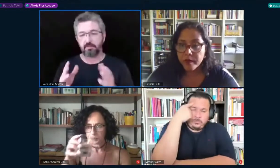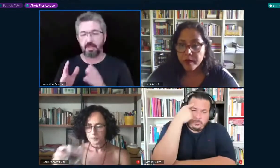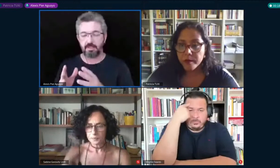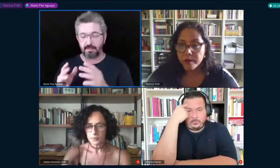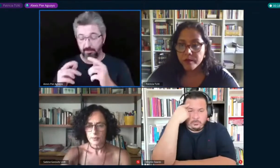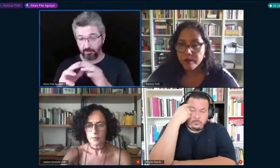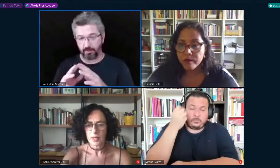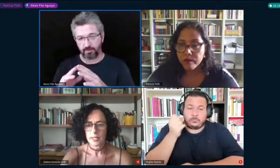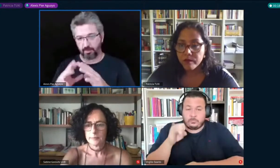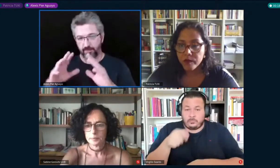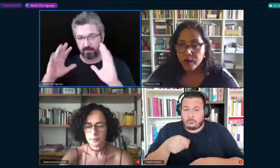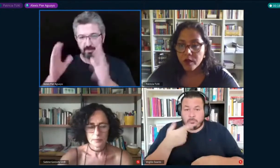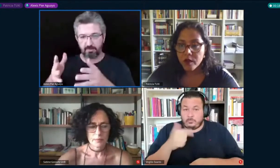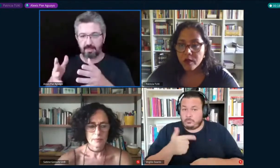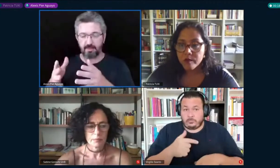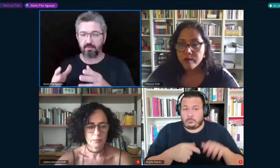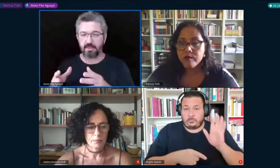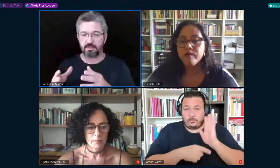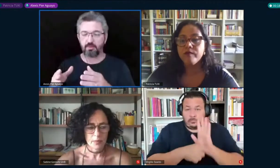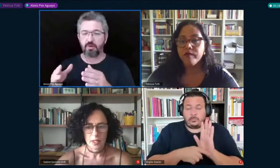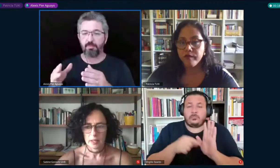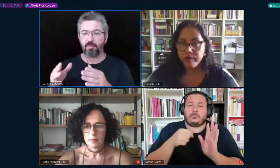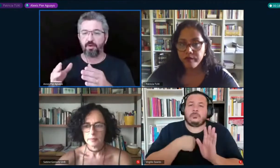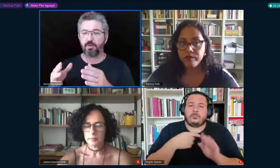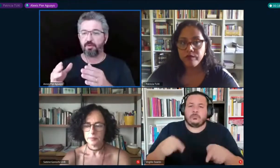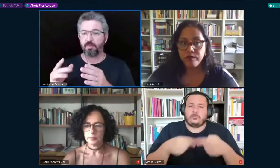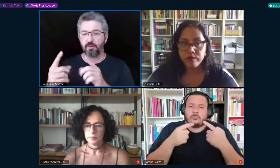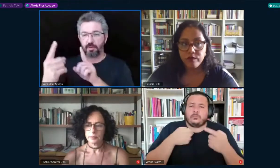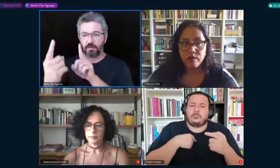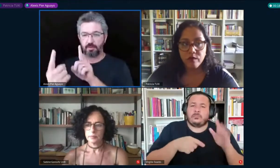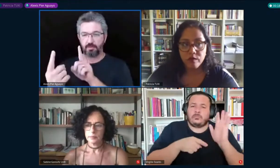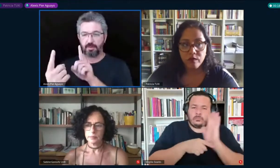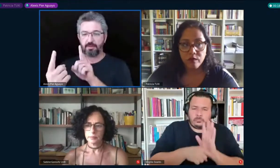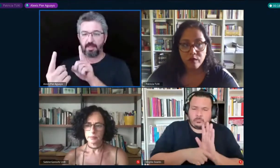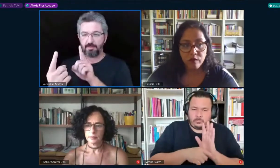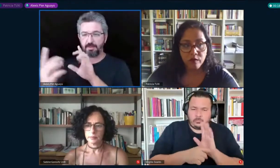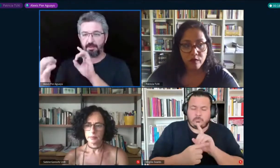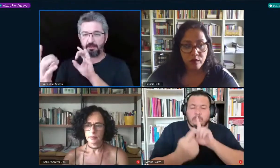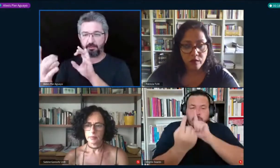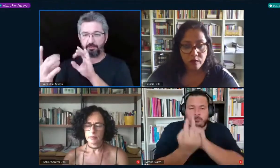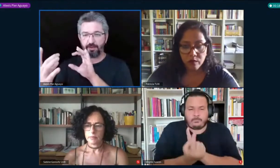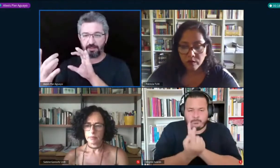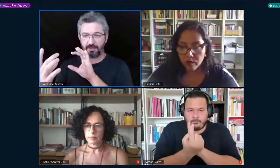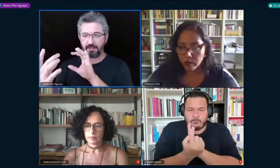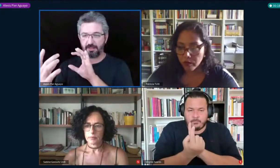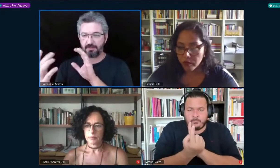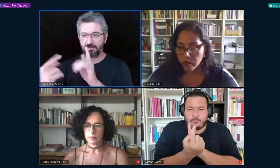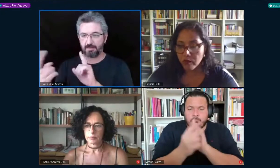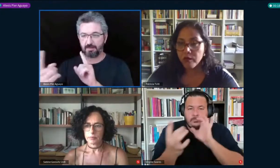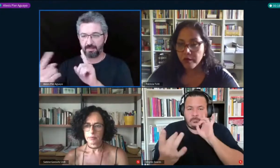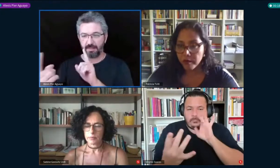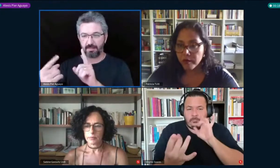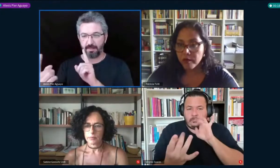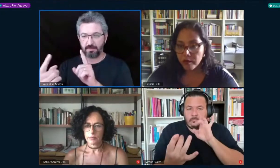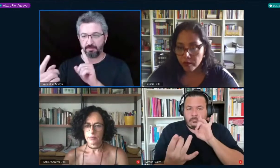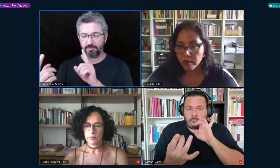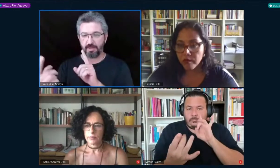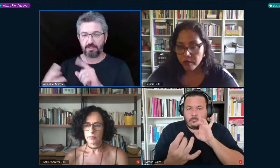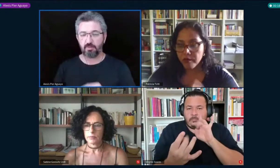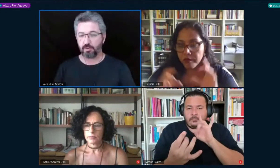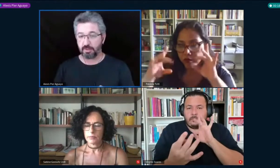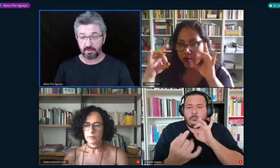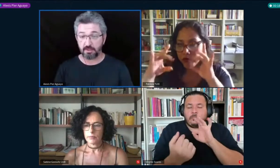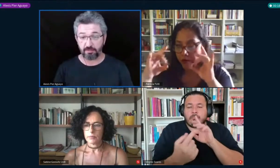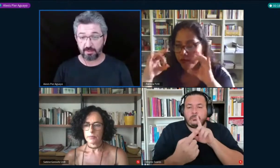se a gente não tem esse apoio, porque eu fiquei me atendo à questão do apoio intérprete com o feeding, né? Aquele intérprete